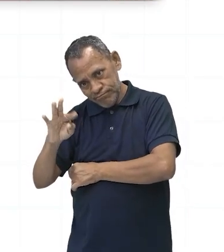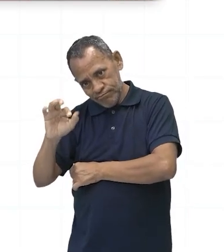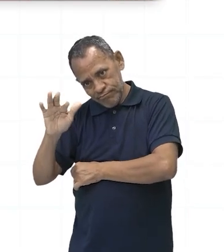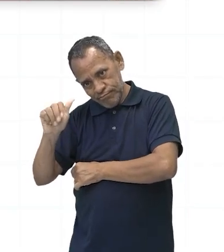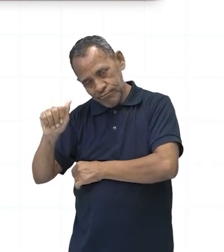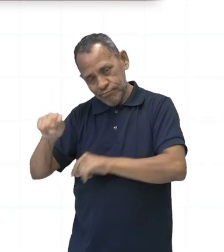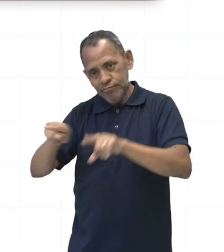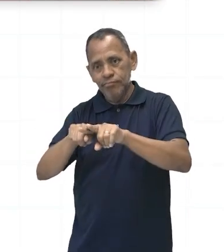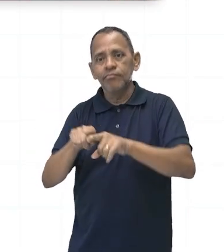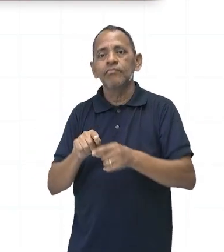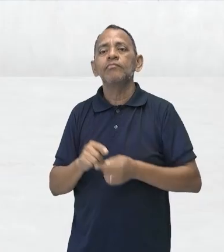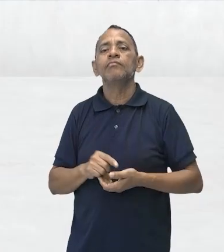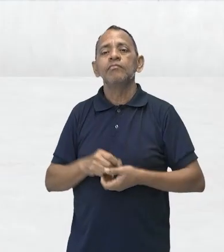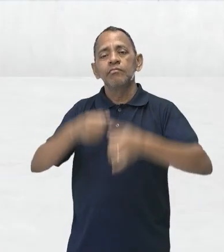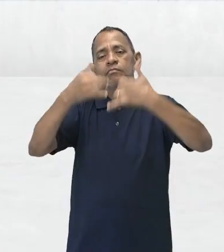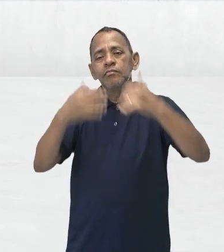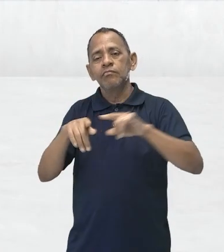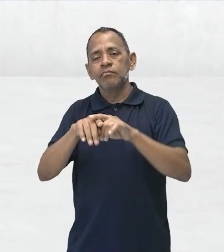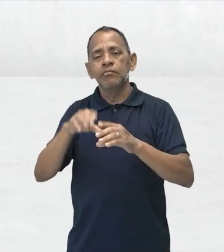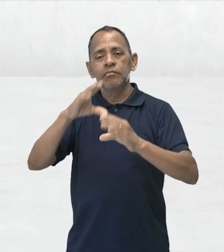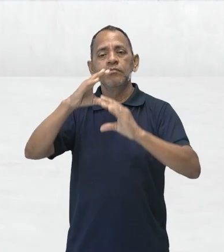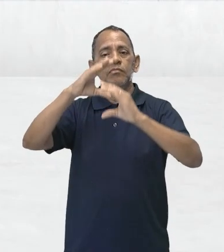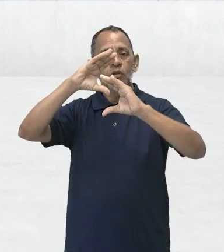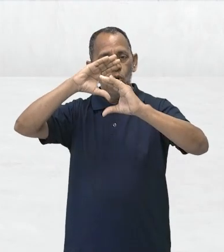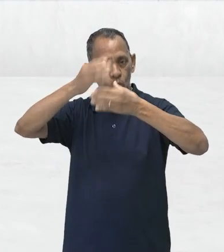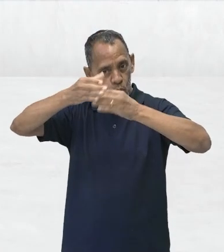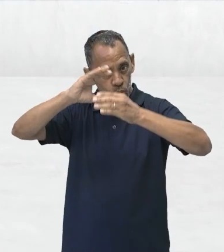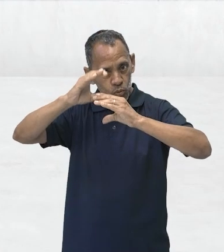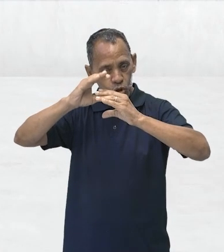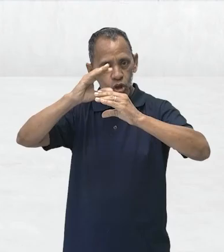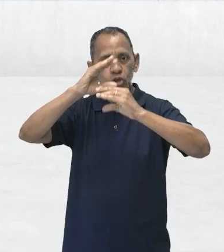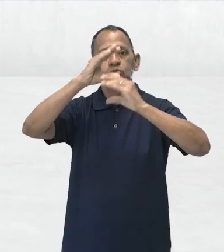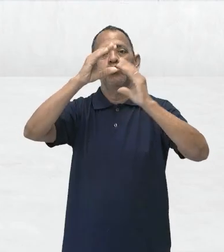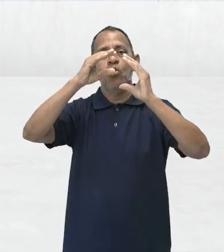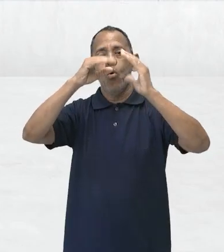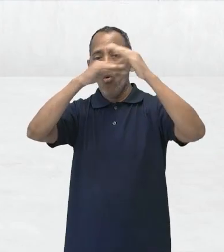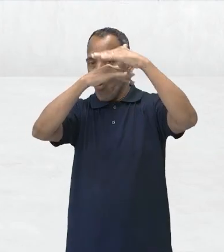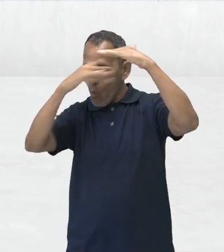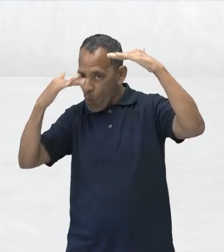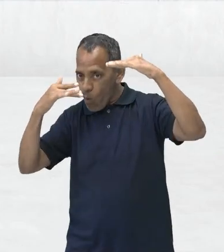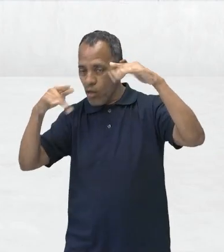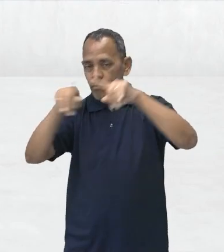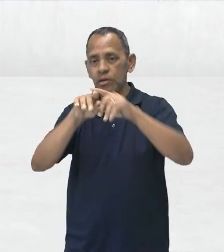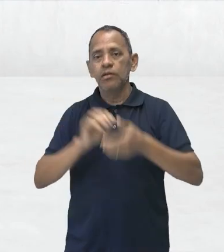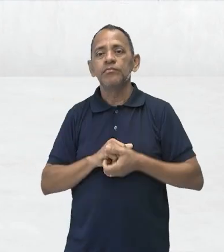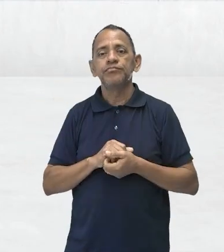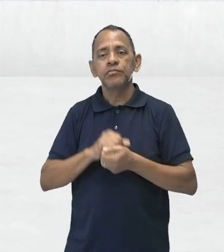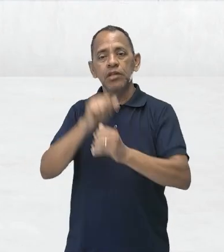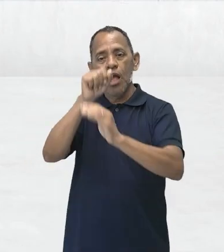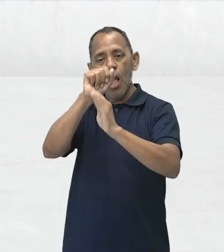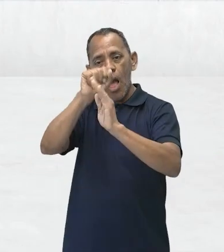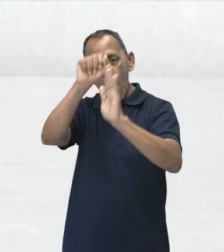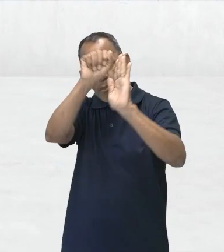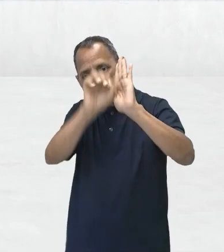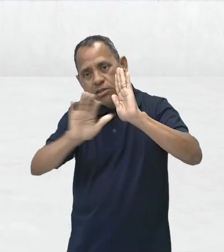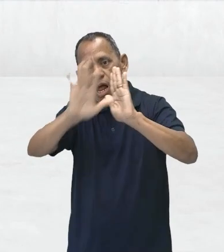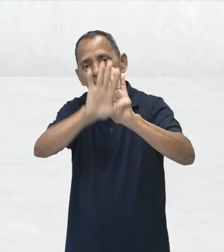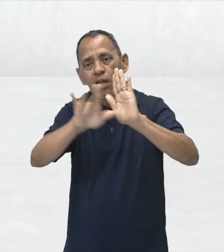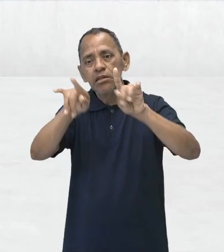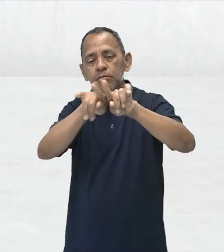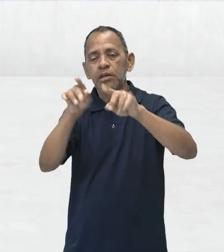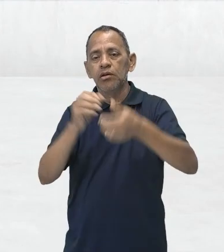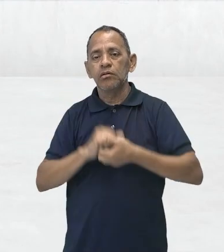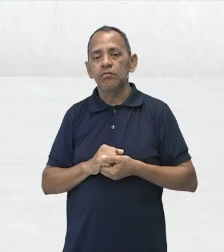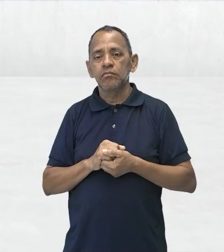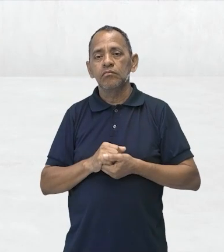também cita o cubismo, mas de uma outra forma, que é o abstracionismo que nós estamos vendo.